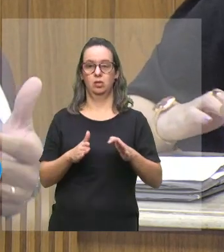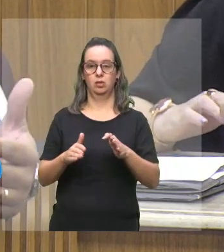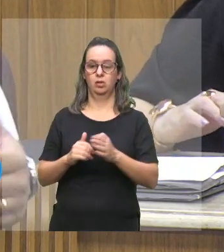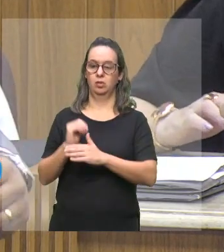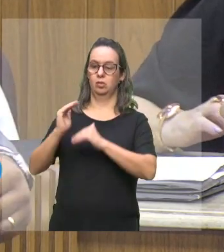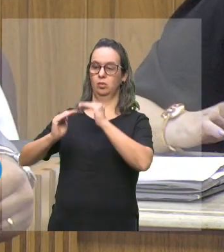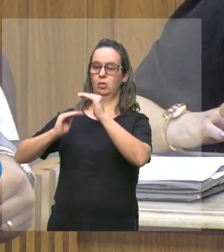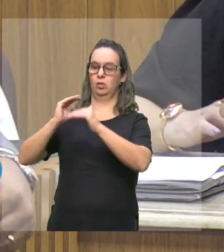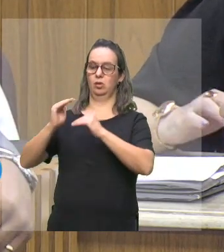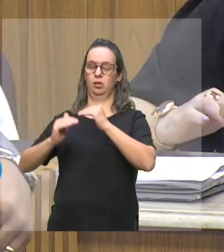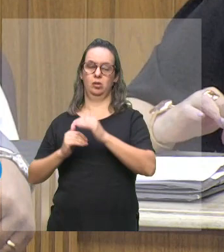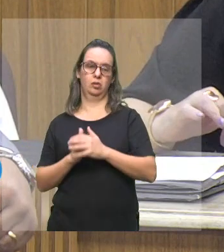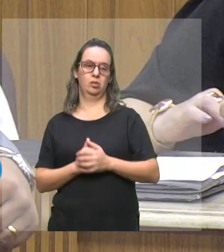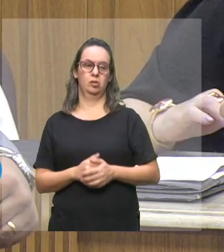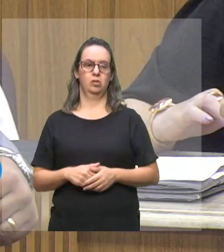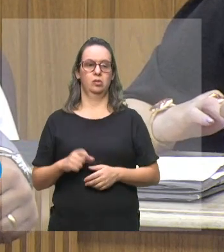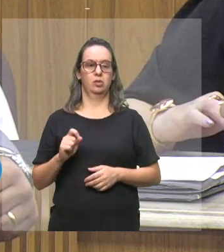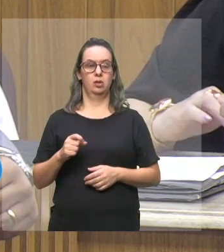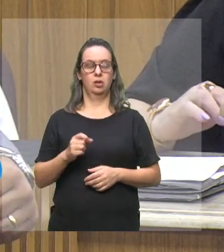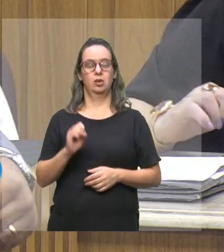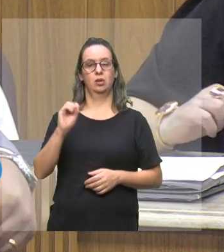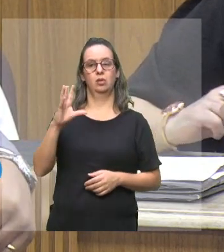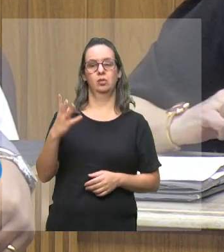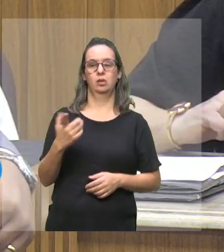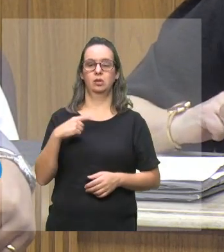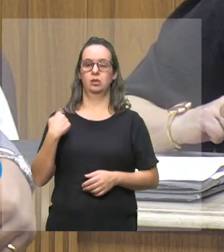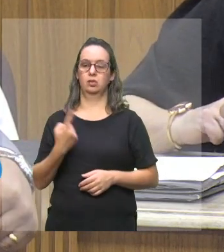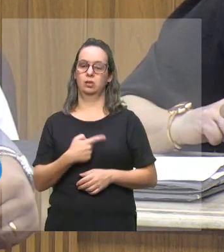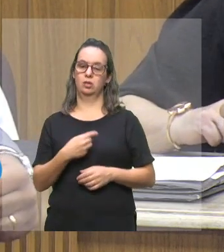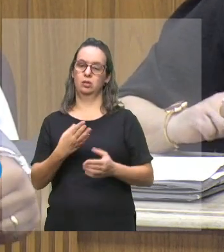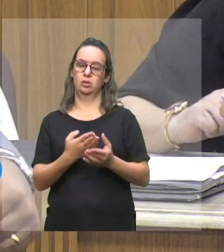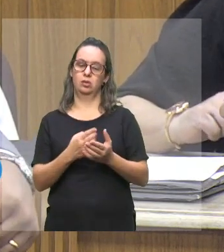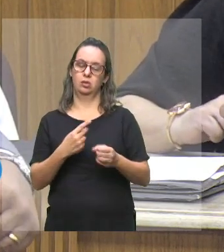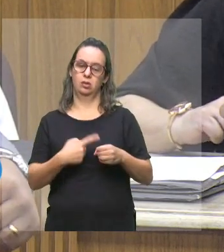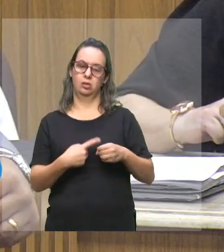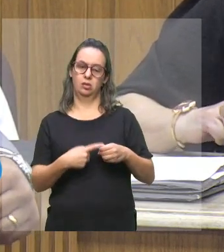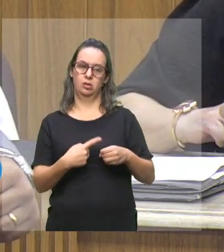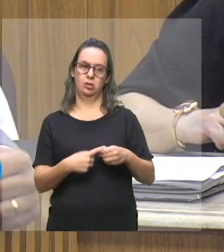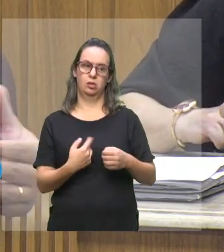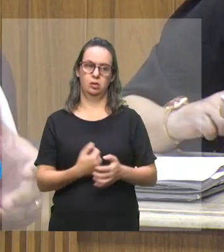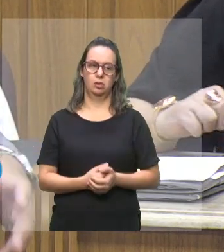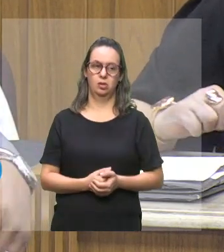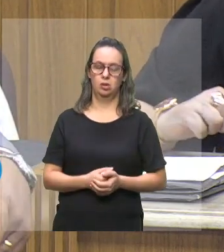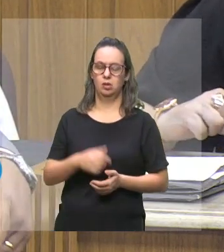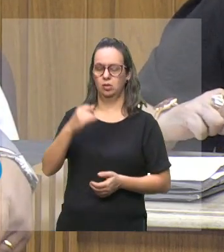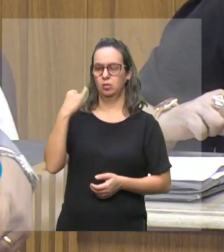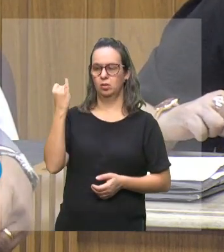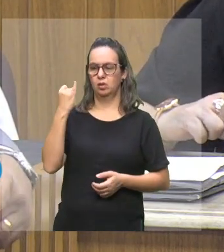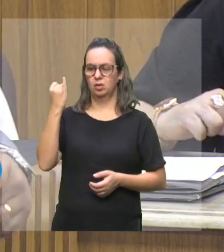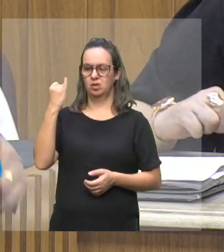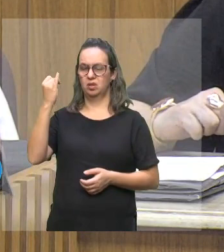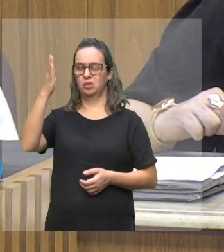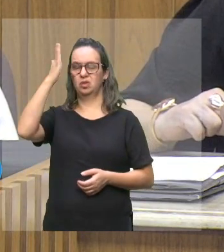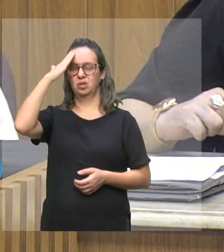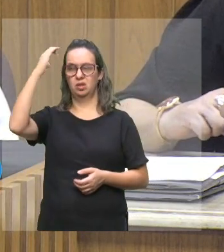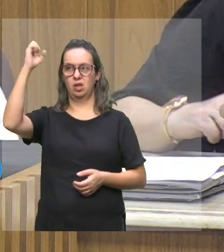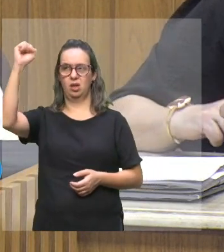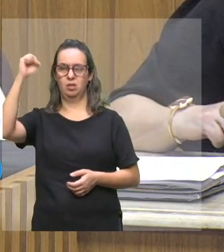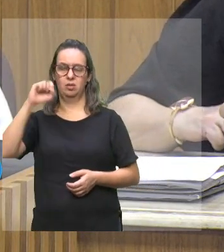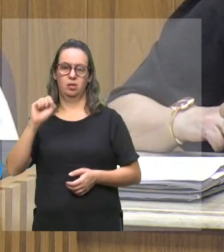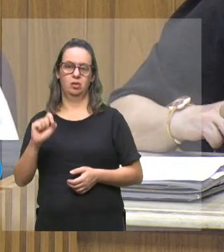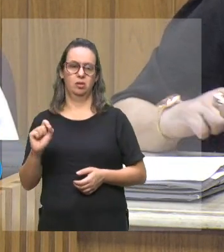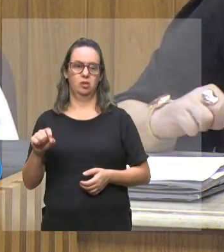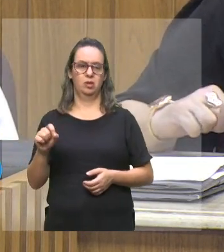que o desenvolvimento tem trazido para a nossa cidade. Né? Então, é muito sensata essa palavra, muito sábia essas palavras aí. Você vê